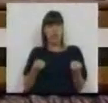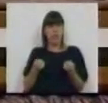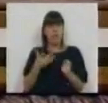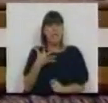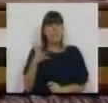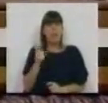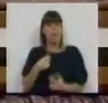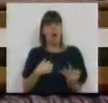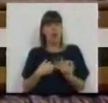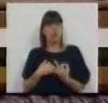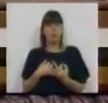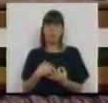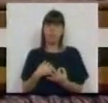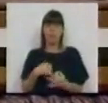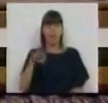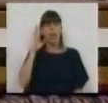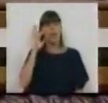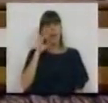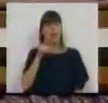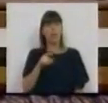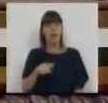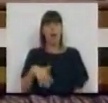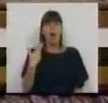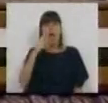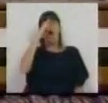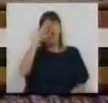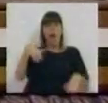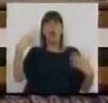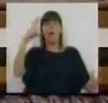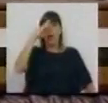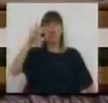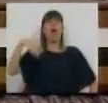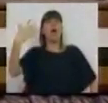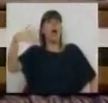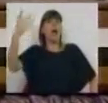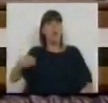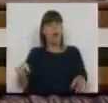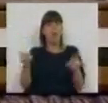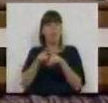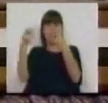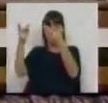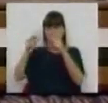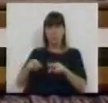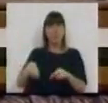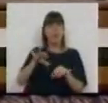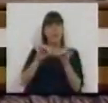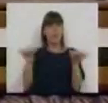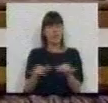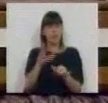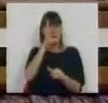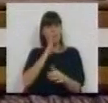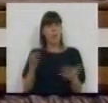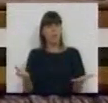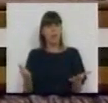gestão. É a teoria do ai, aguenta, aguenta, transportada para o campo do sistema de